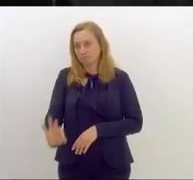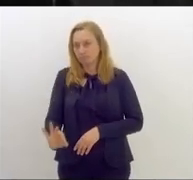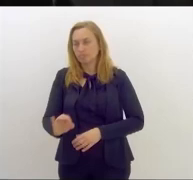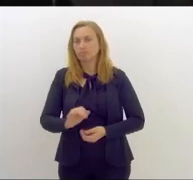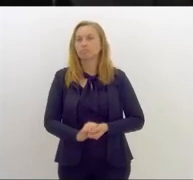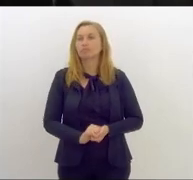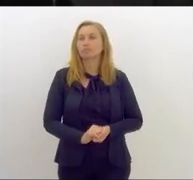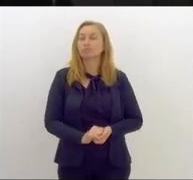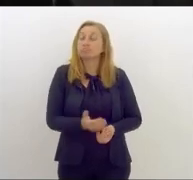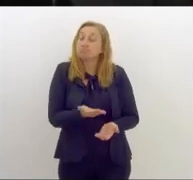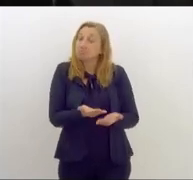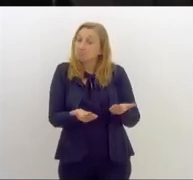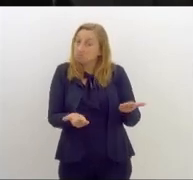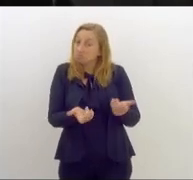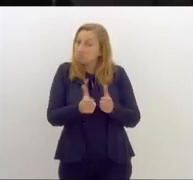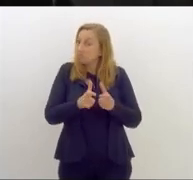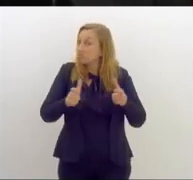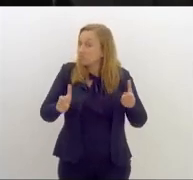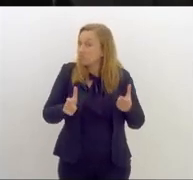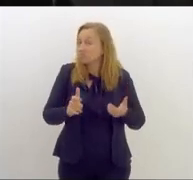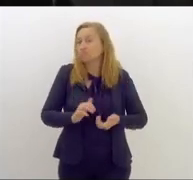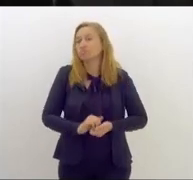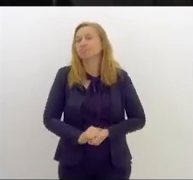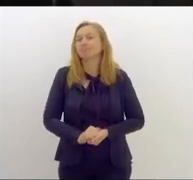uma perda gigantesca